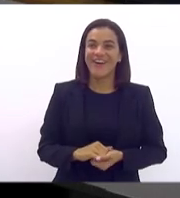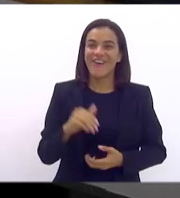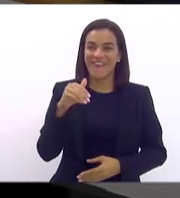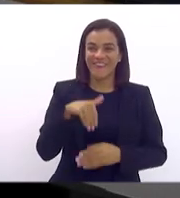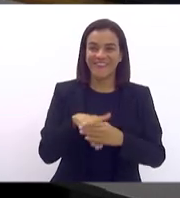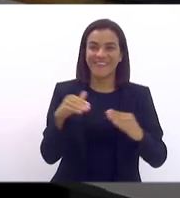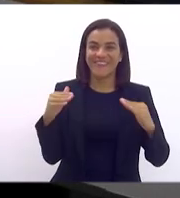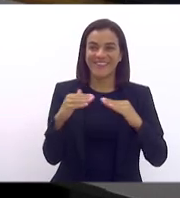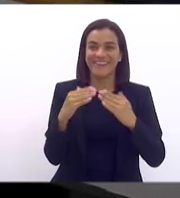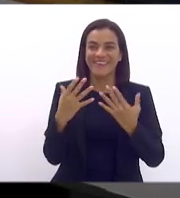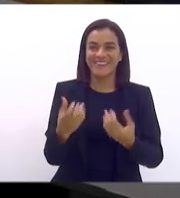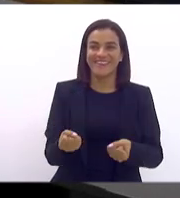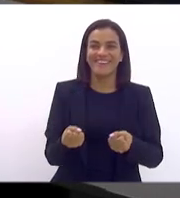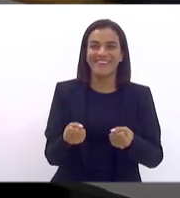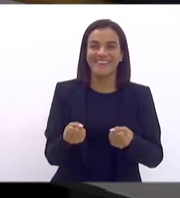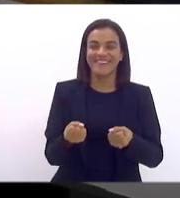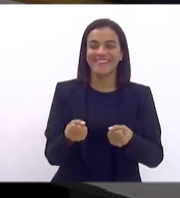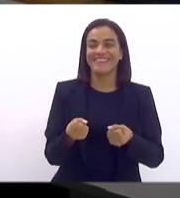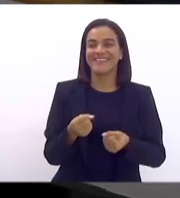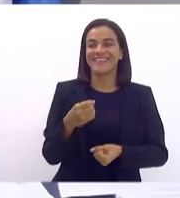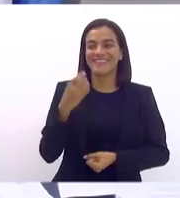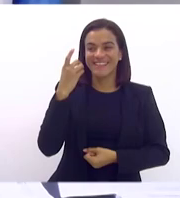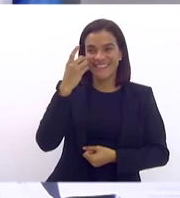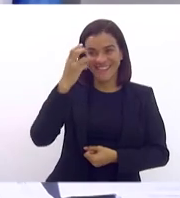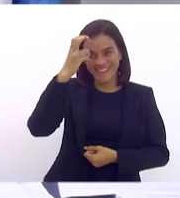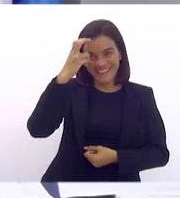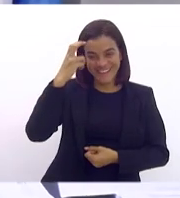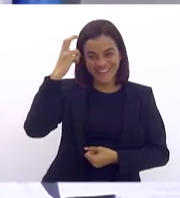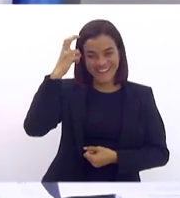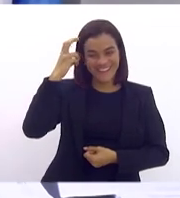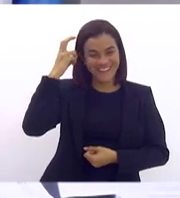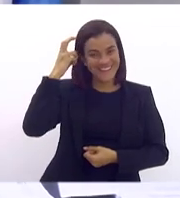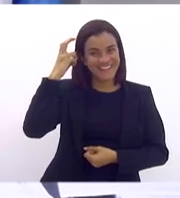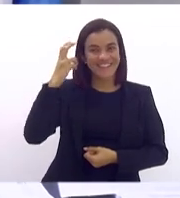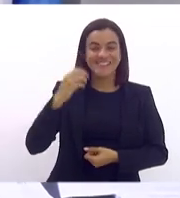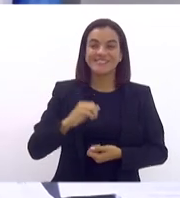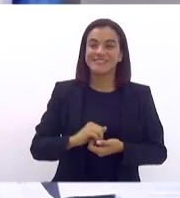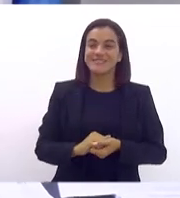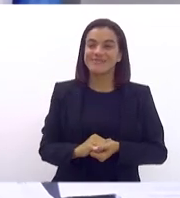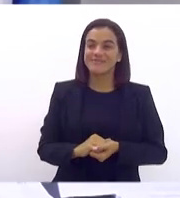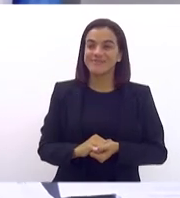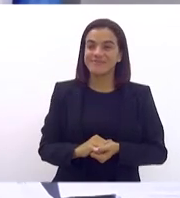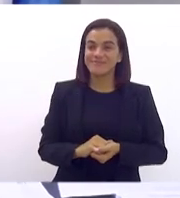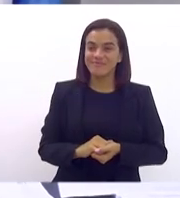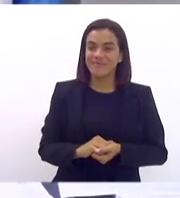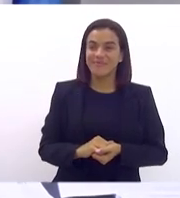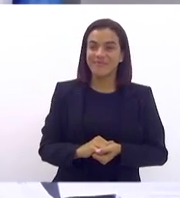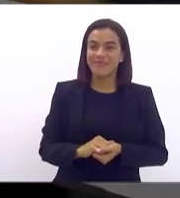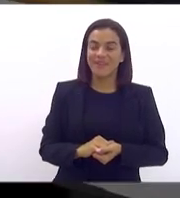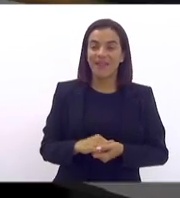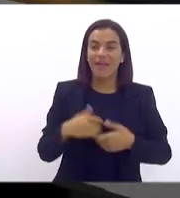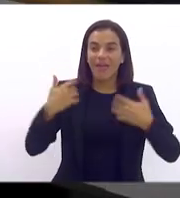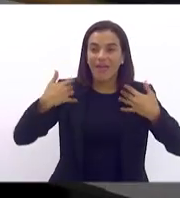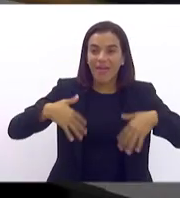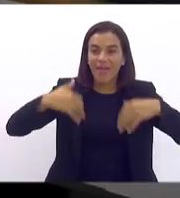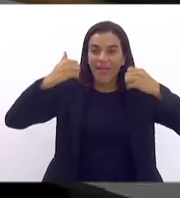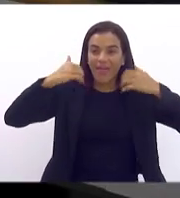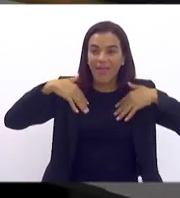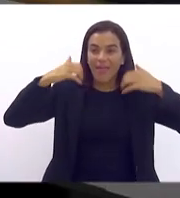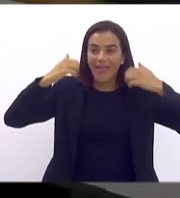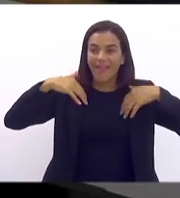favorável. Muito obrigada, deputada Verônica. Deputado Júlio Rocha, que chega agora esbaforido aqui nesta